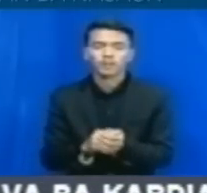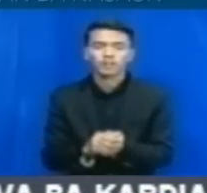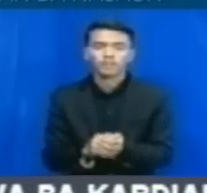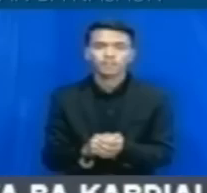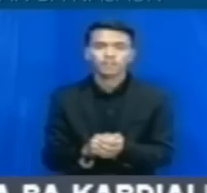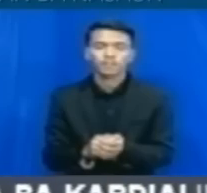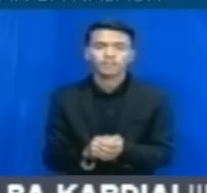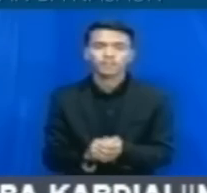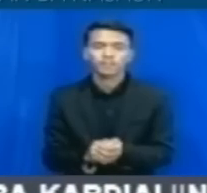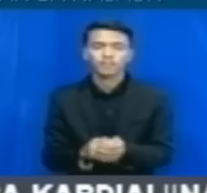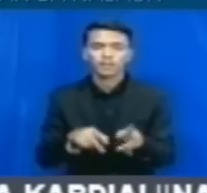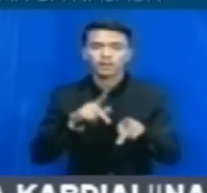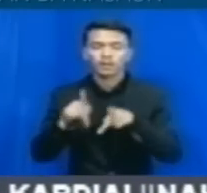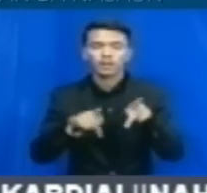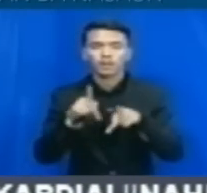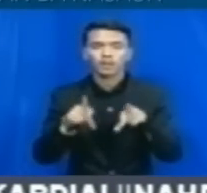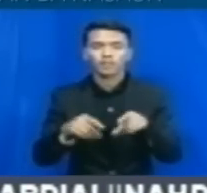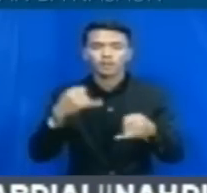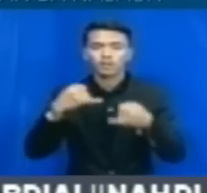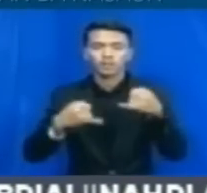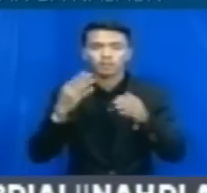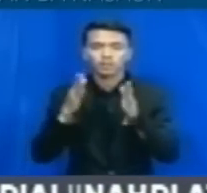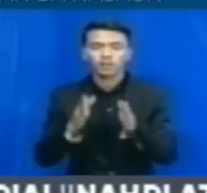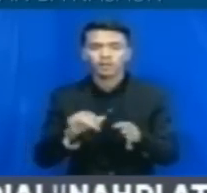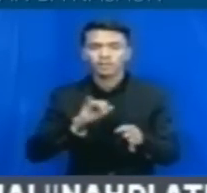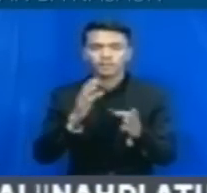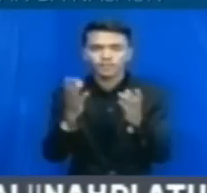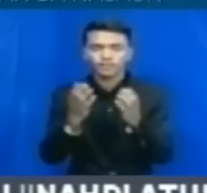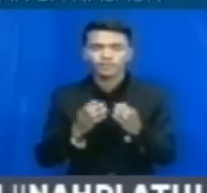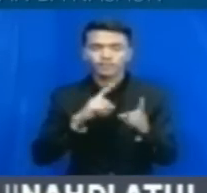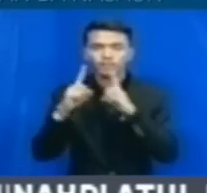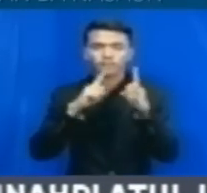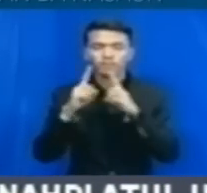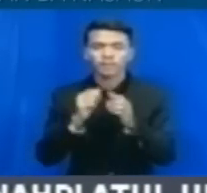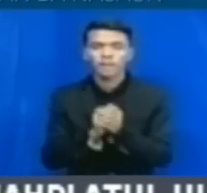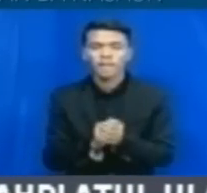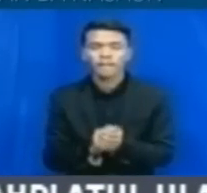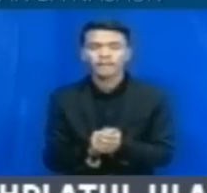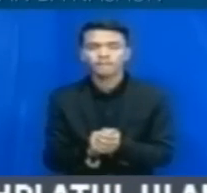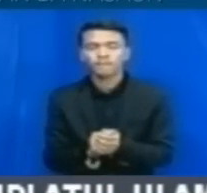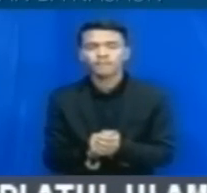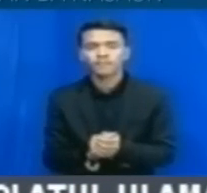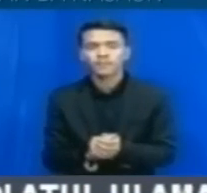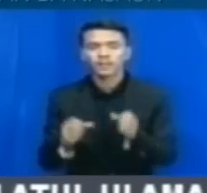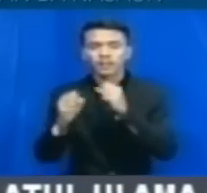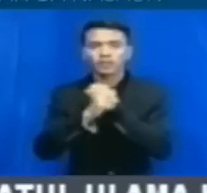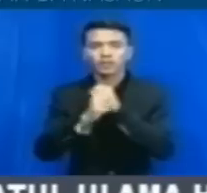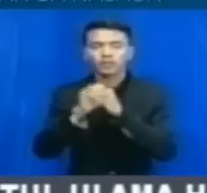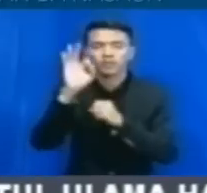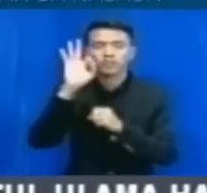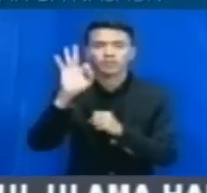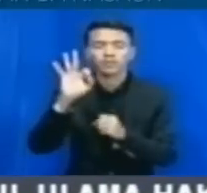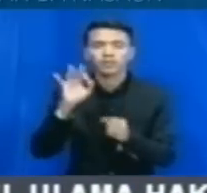ia parte asa emas hamos jurista itu, hamos karat kuliah. Mau ni mau zé oin kuliah dia kata, ia argir nanti siane balu komete